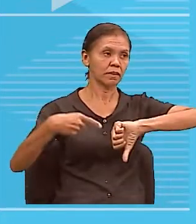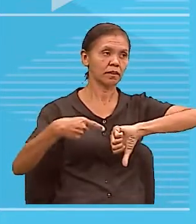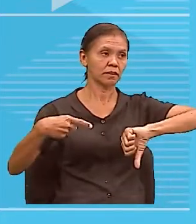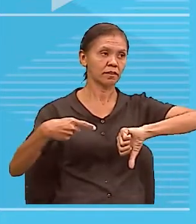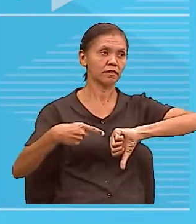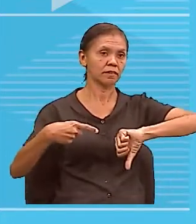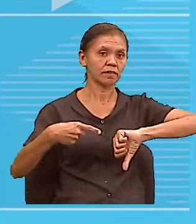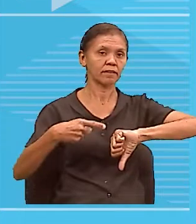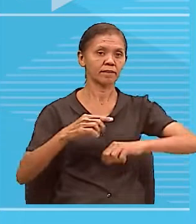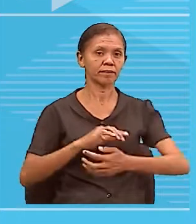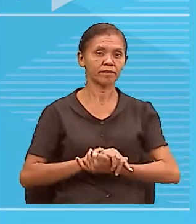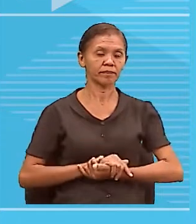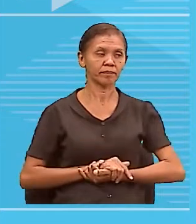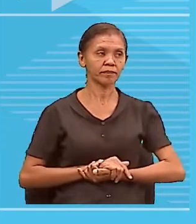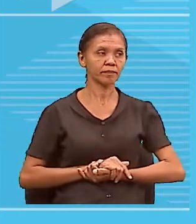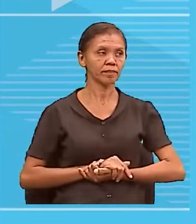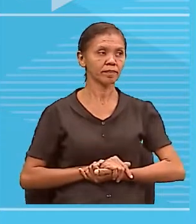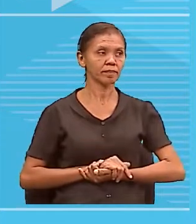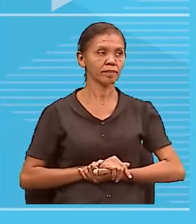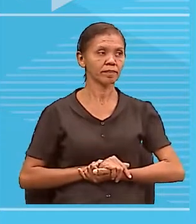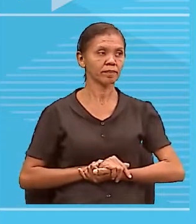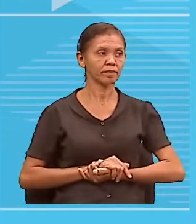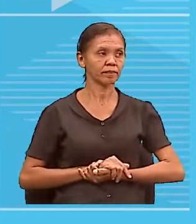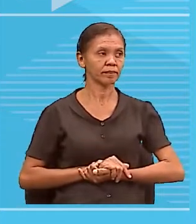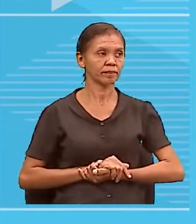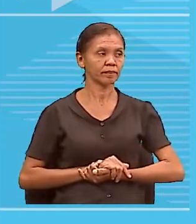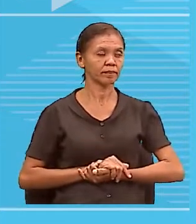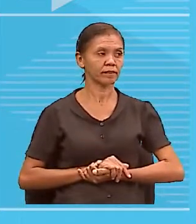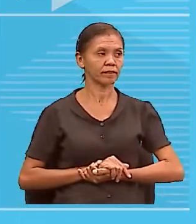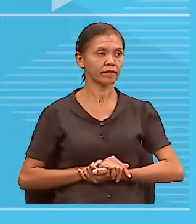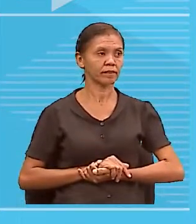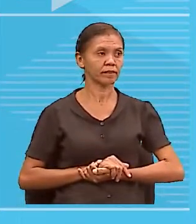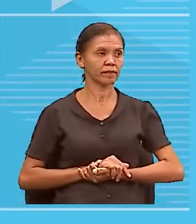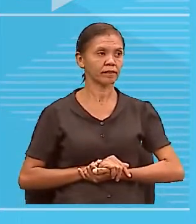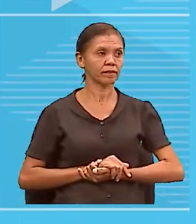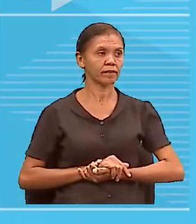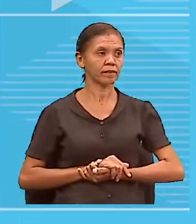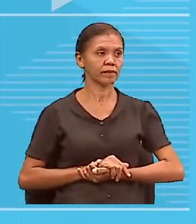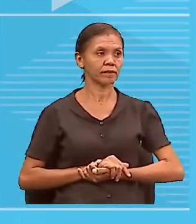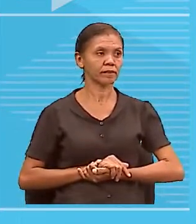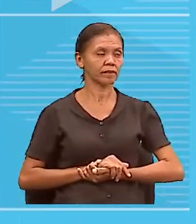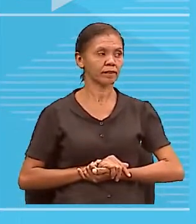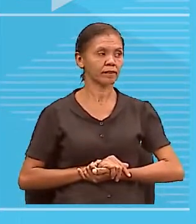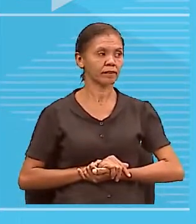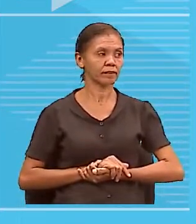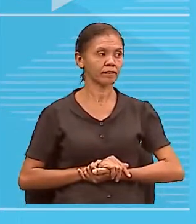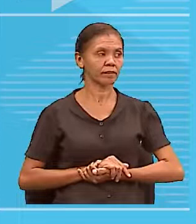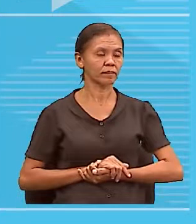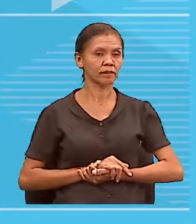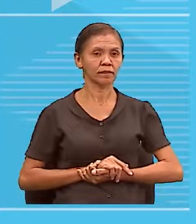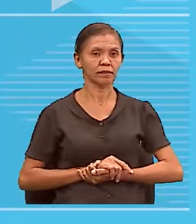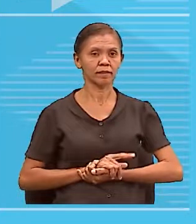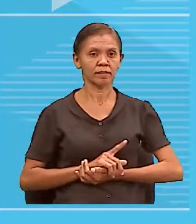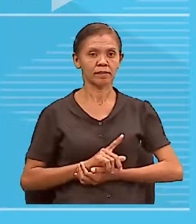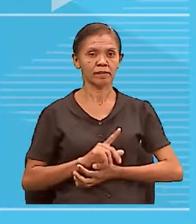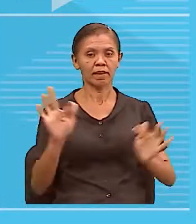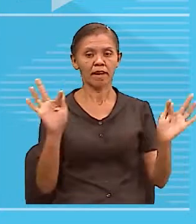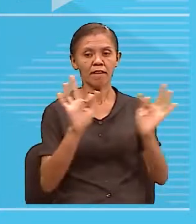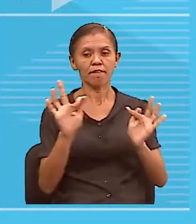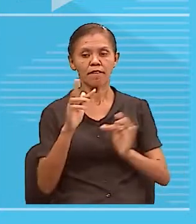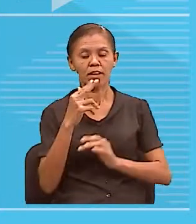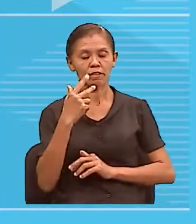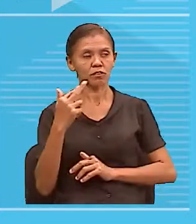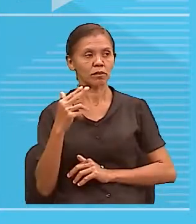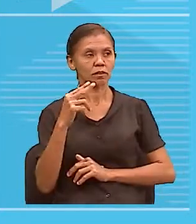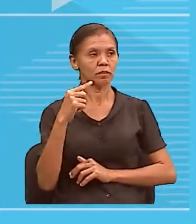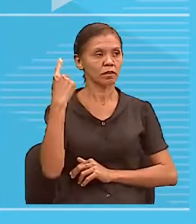e o não o advérbio atrai o pronome não tem banes no hables assim não